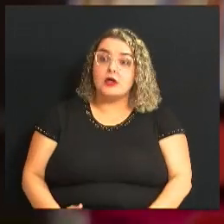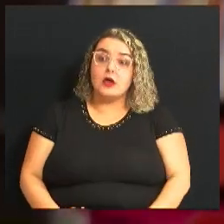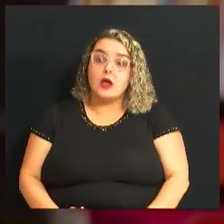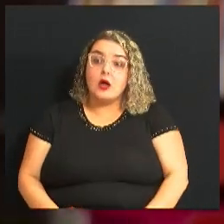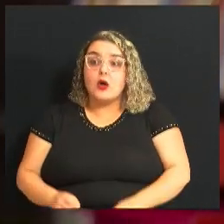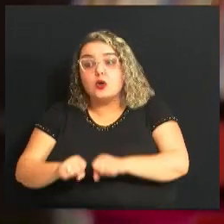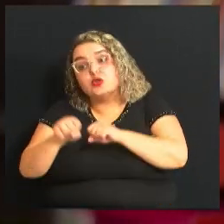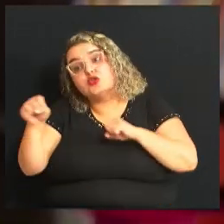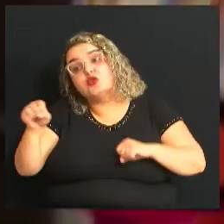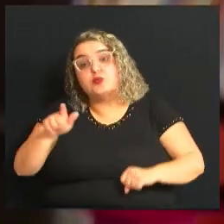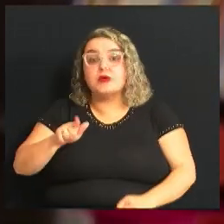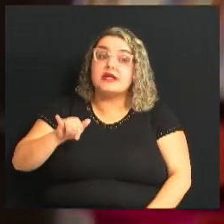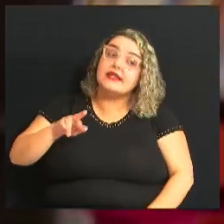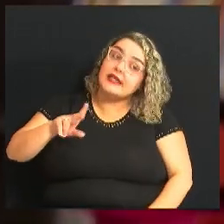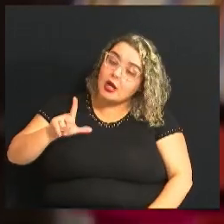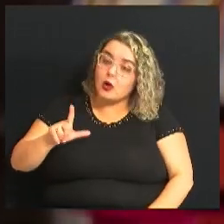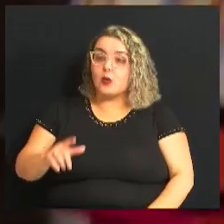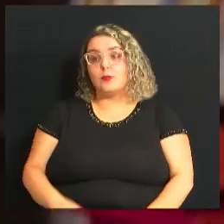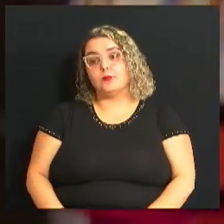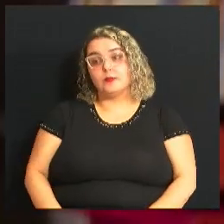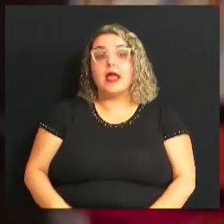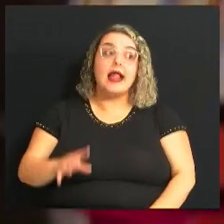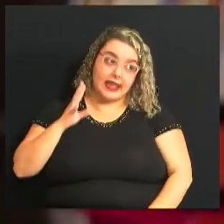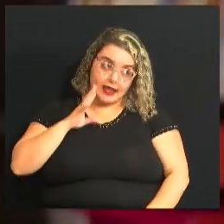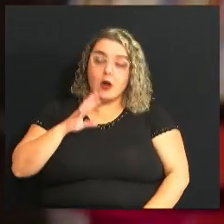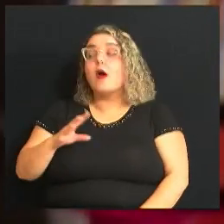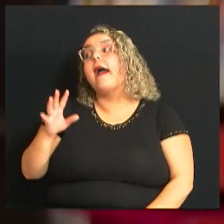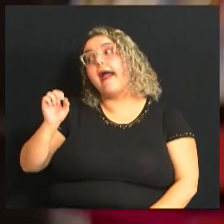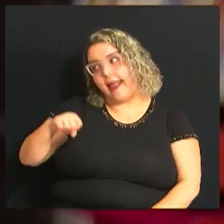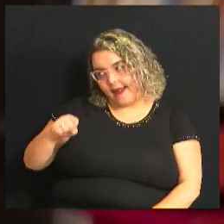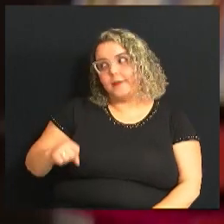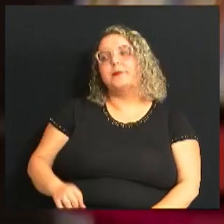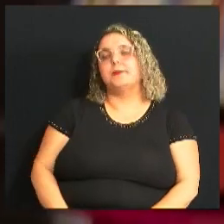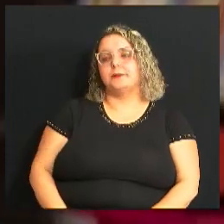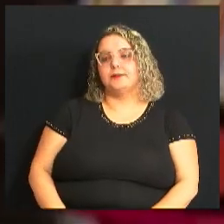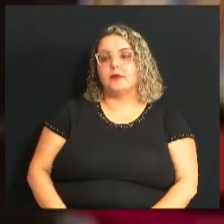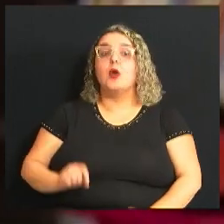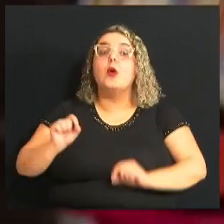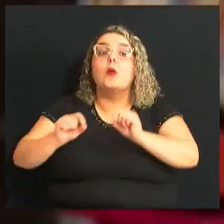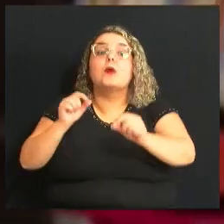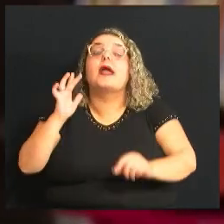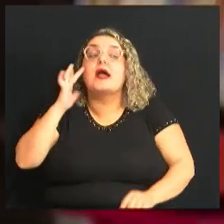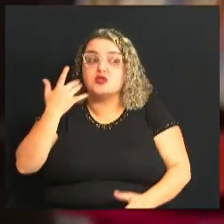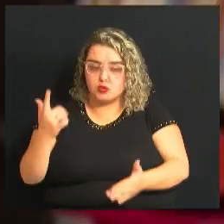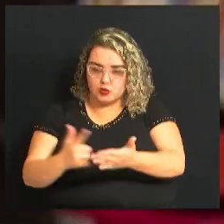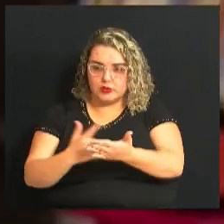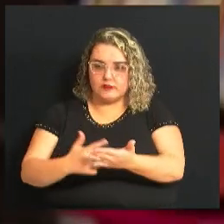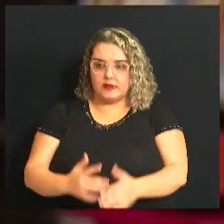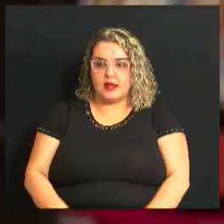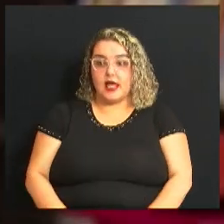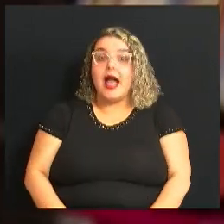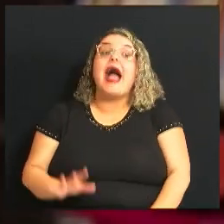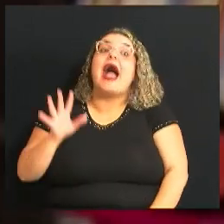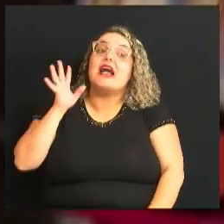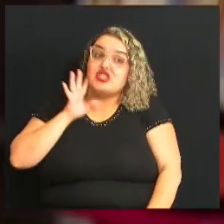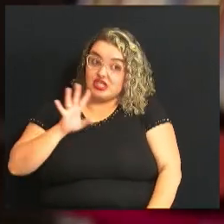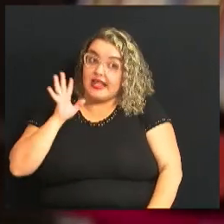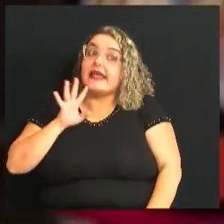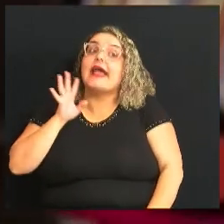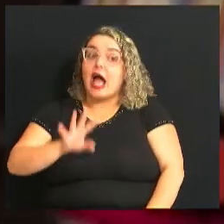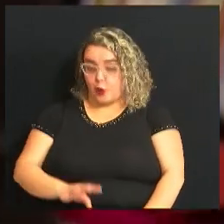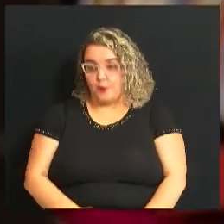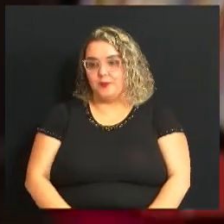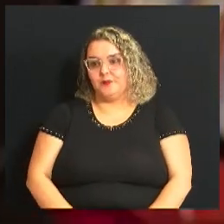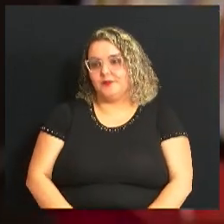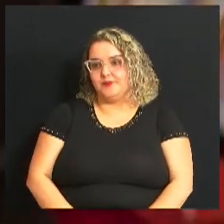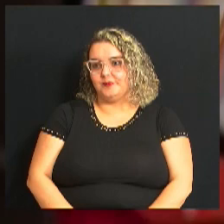Supergirl. Bacana? É. O que você achou do livro? Achei legal.